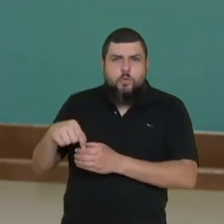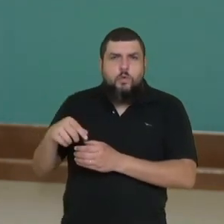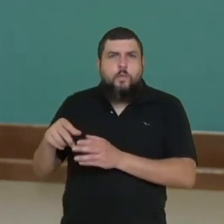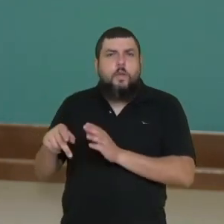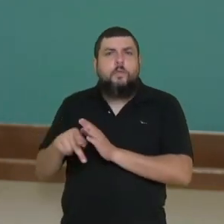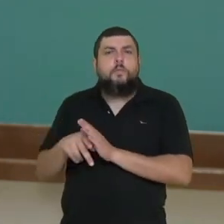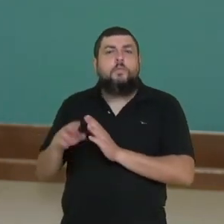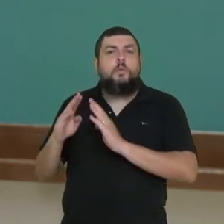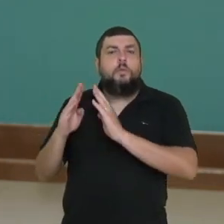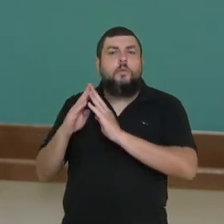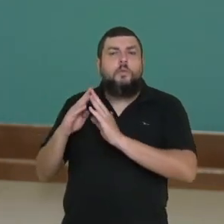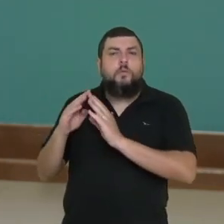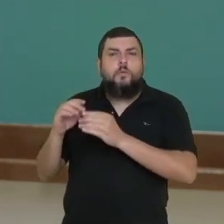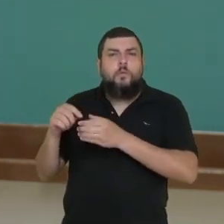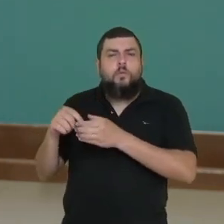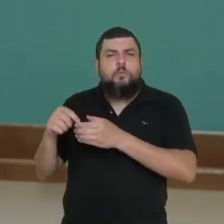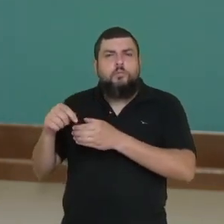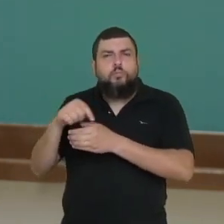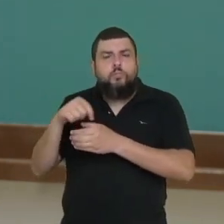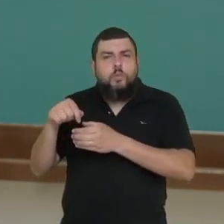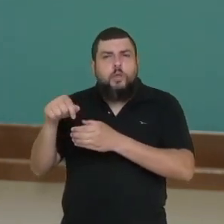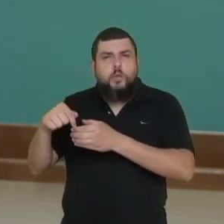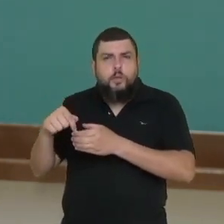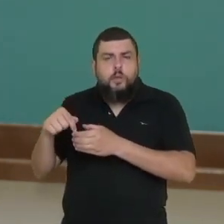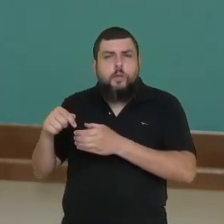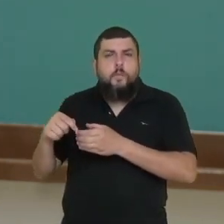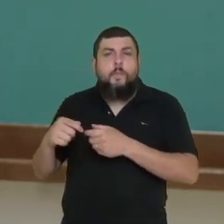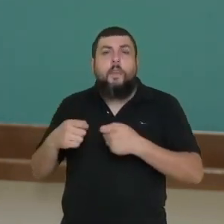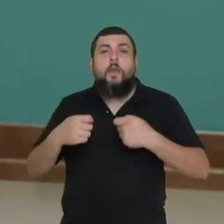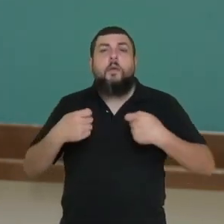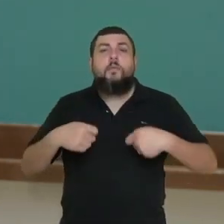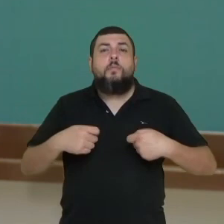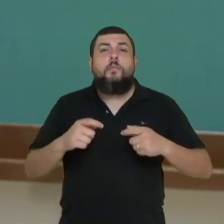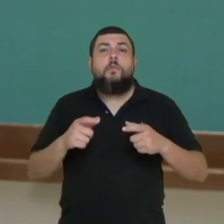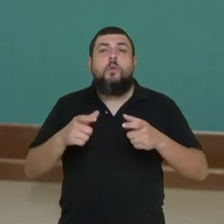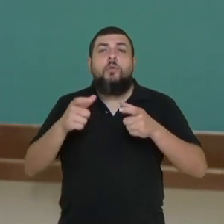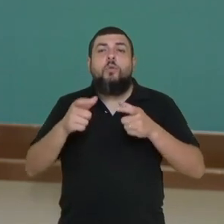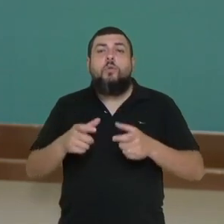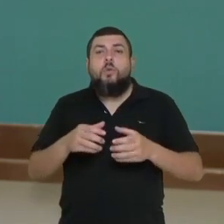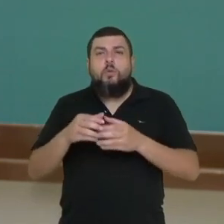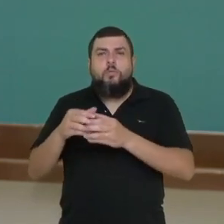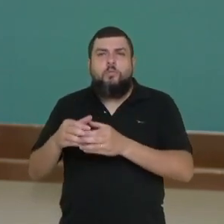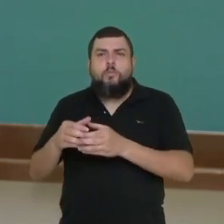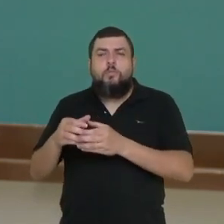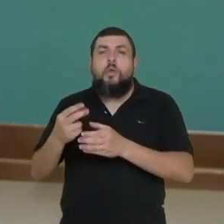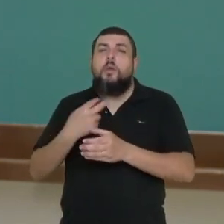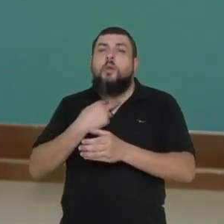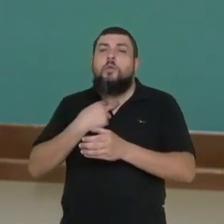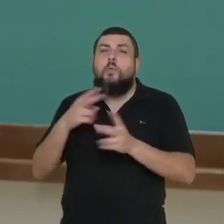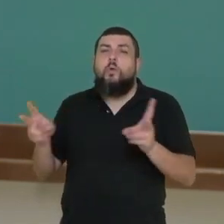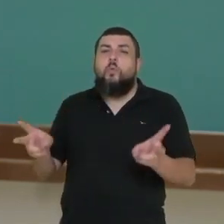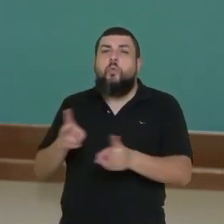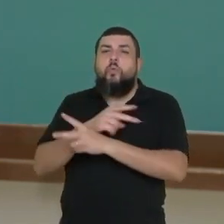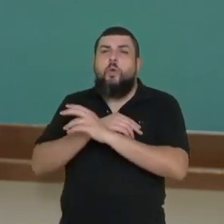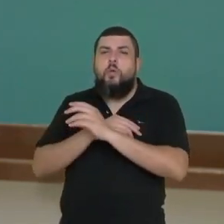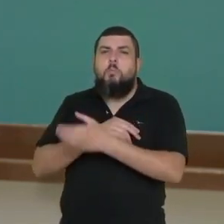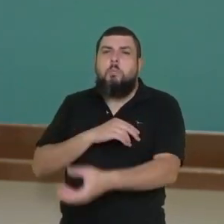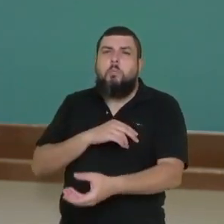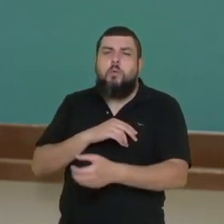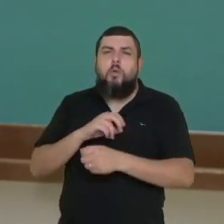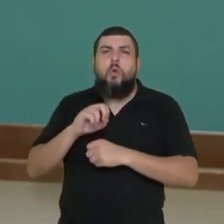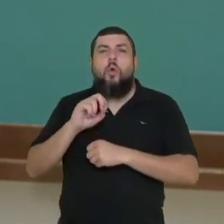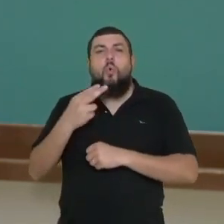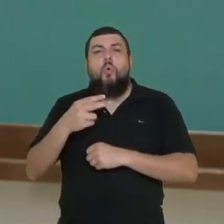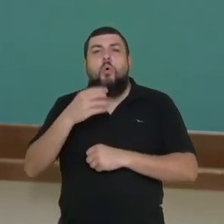caseiro, né, vamos dizer assim, você tem que colocar num lugar em que ele não caia, que não passe, por exemplo, um animal, um